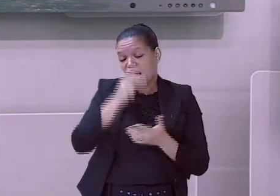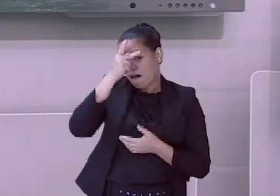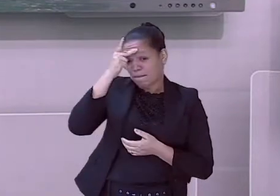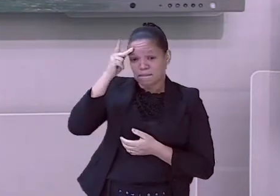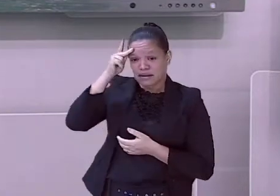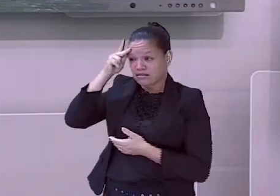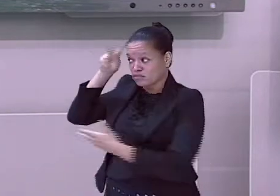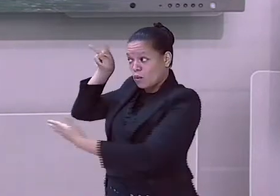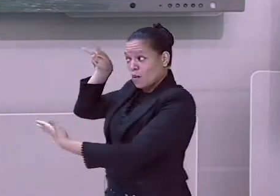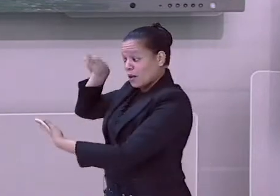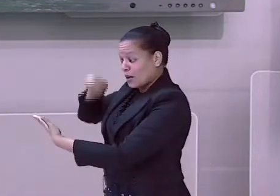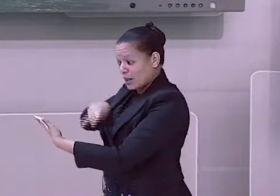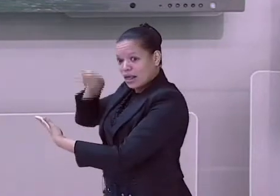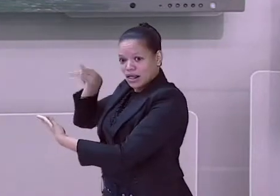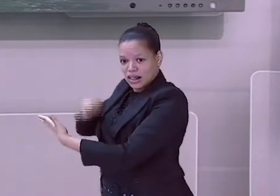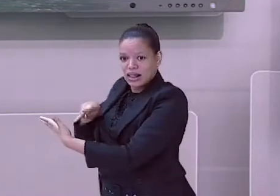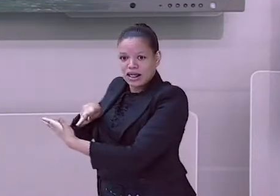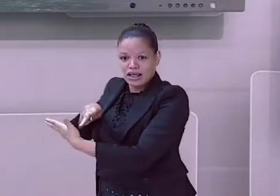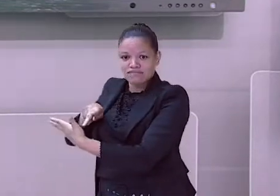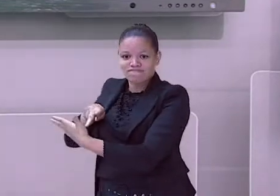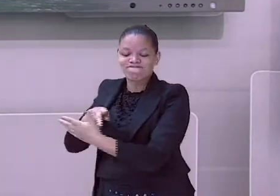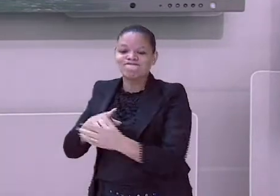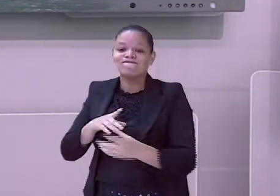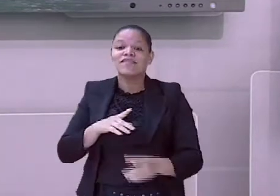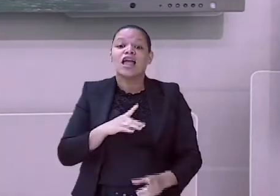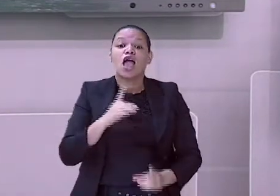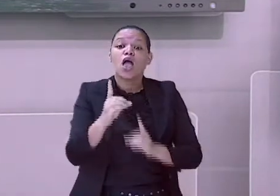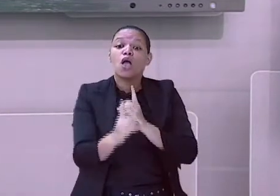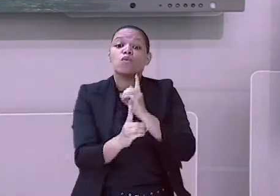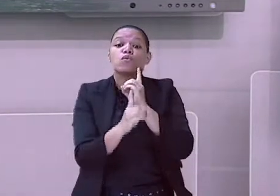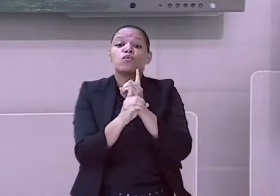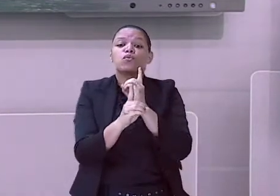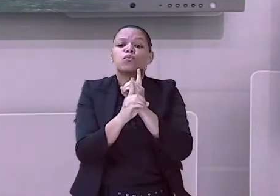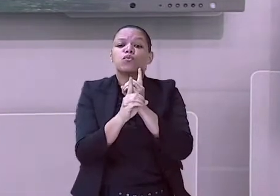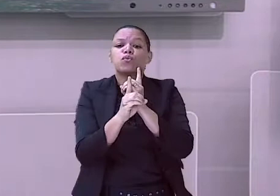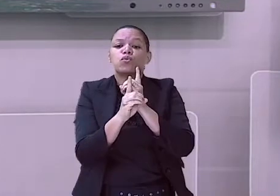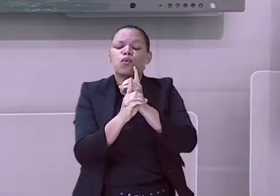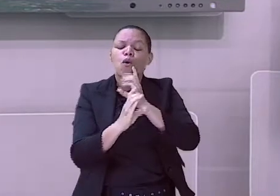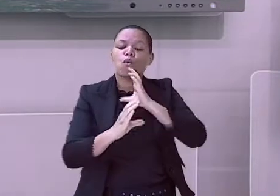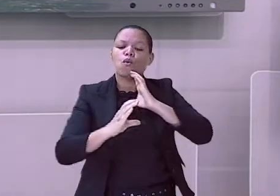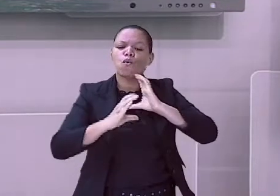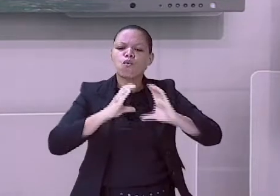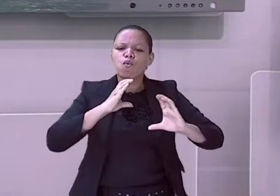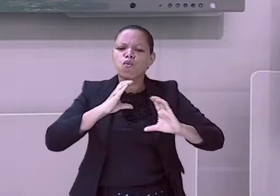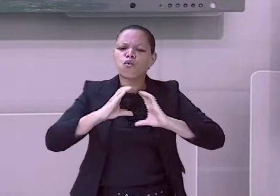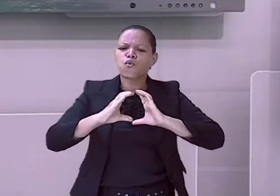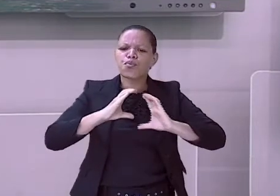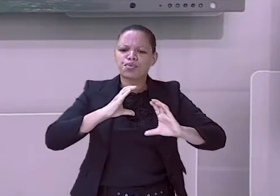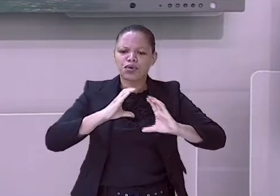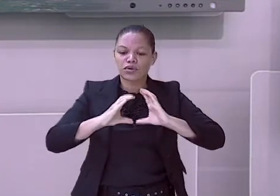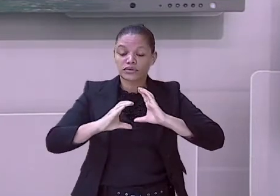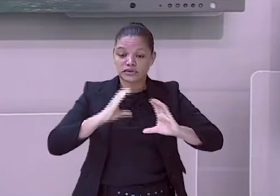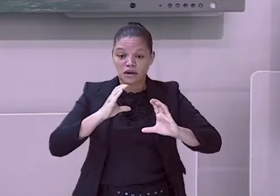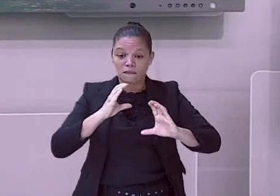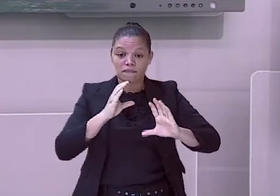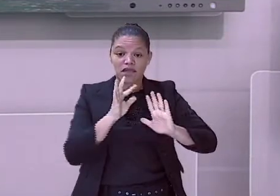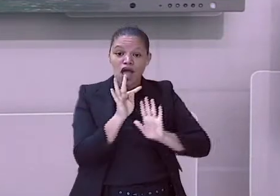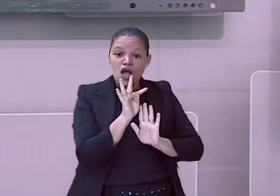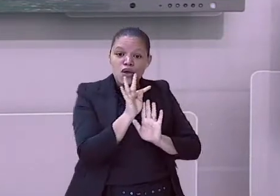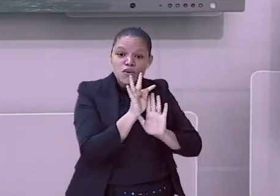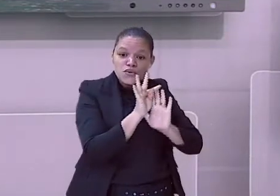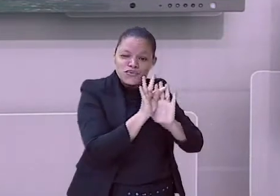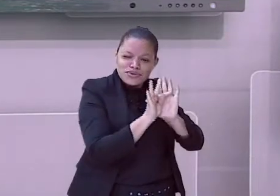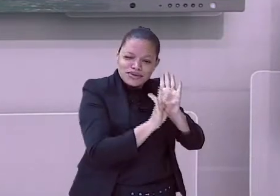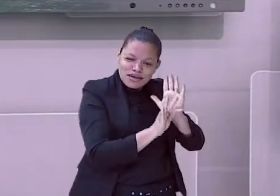a comunicação. Então, o texto informativo, ele quer o quê? Fazer uma